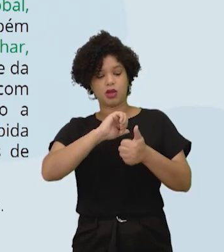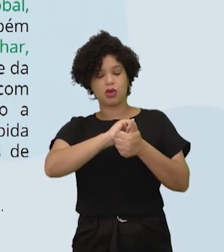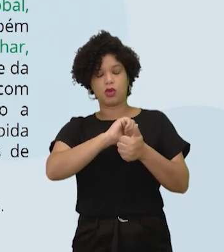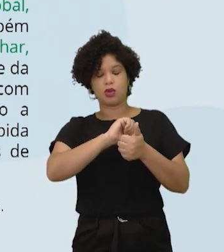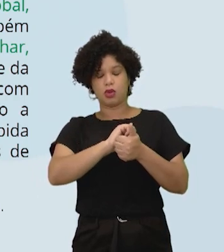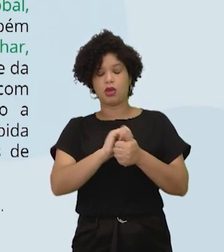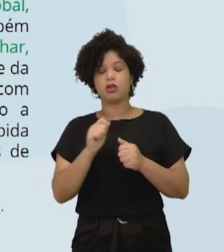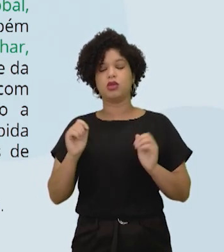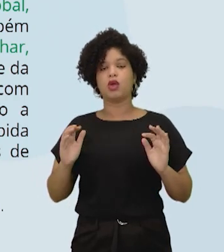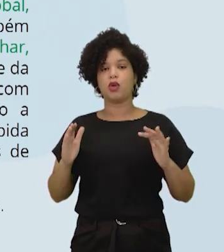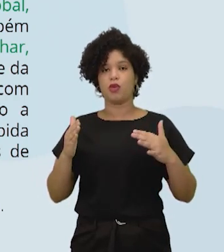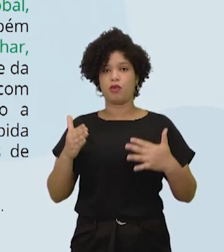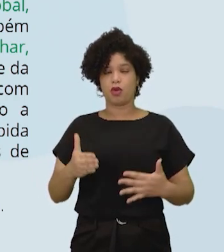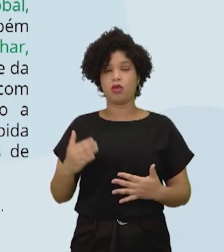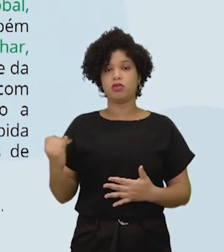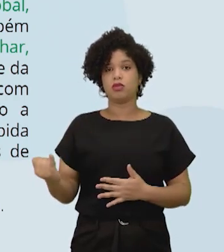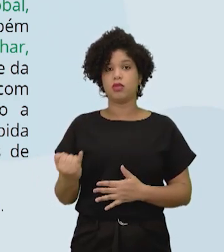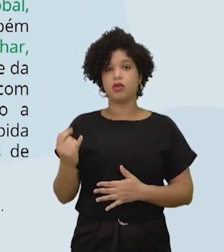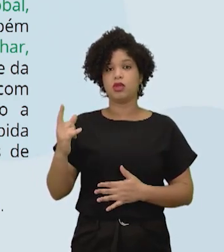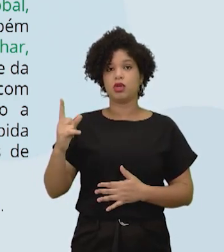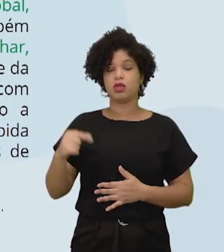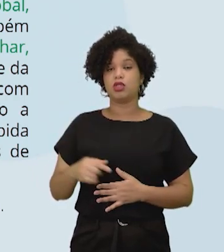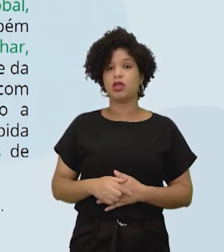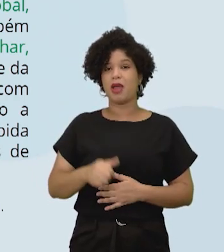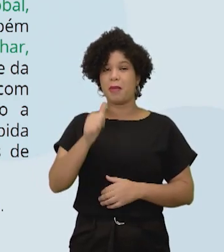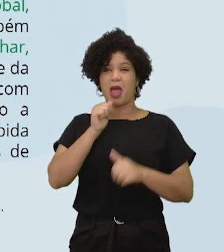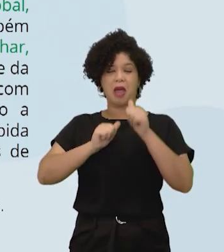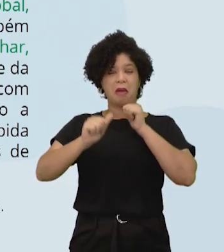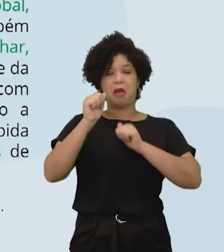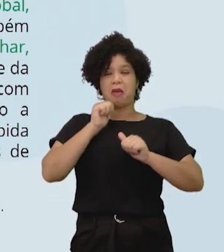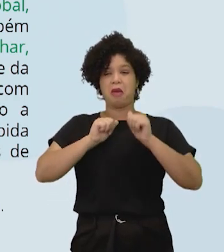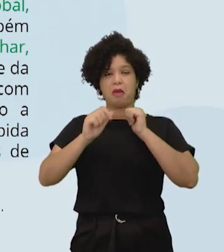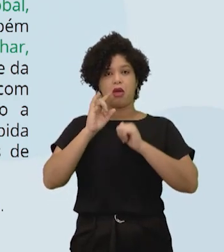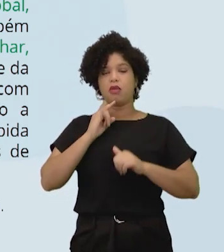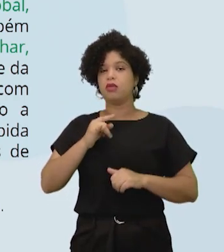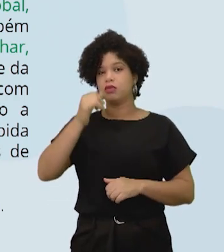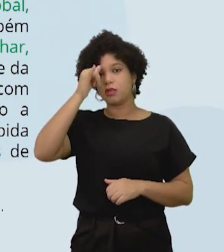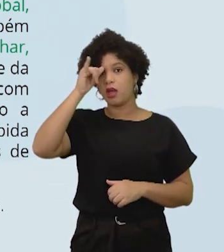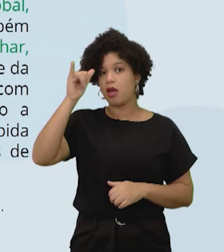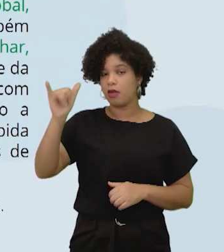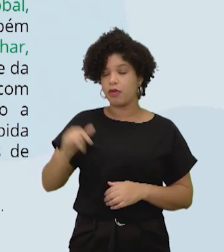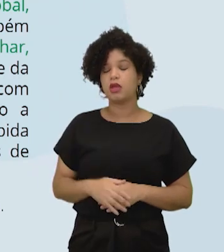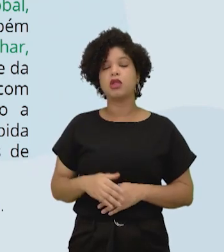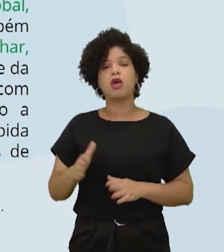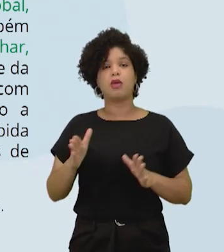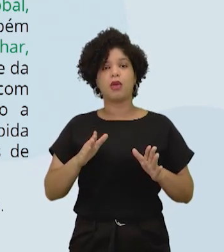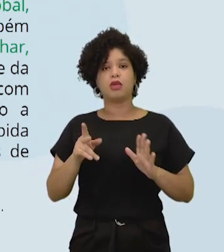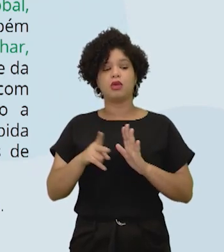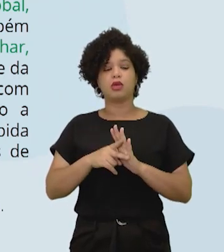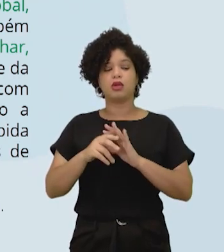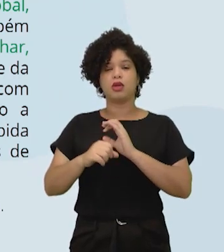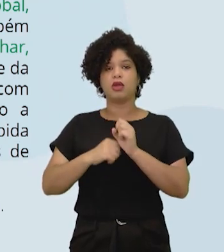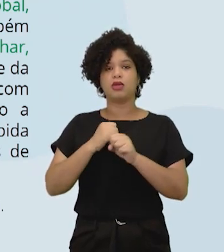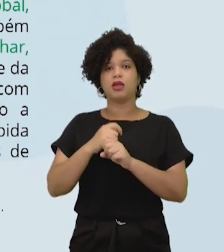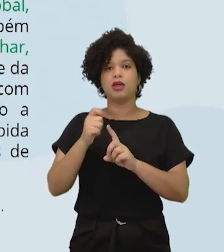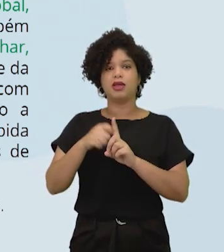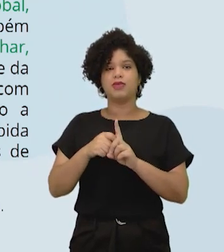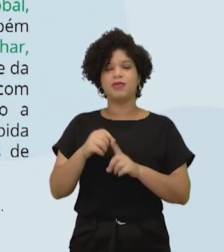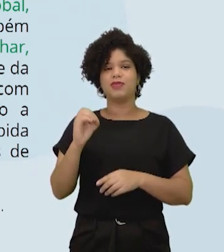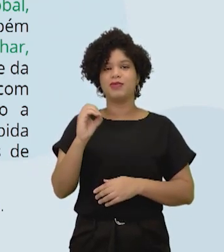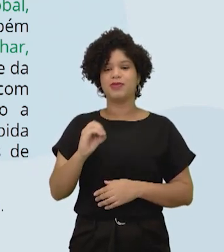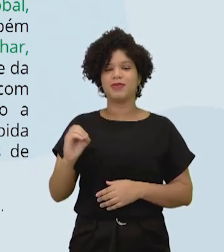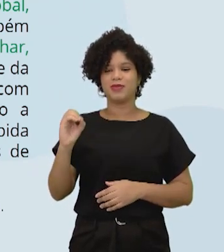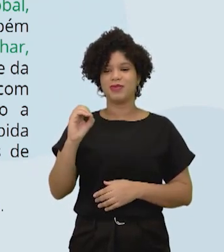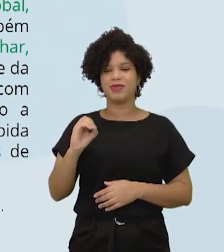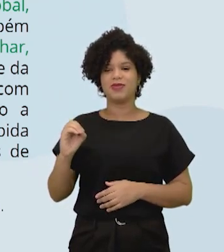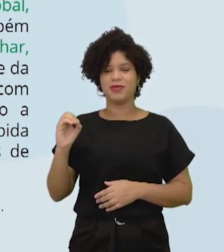importância do movimento físico e o consumo moderado de bebida alcoólica. O movimento é realizado anualmente, sempre no mês de outubro, por